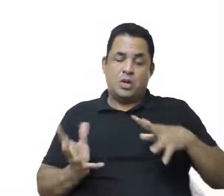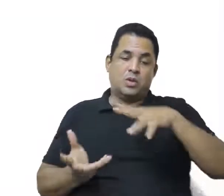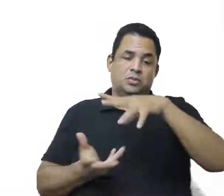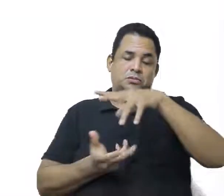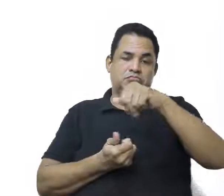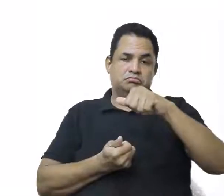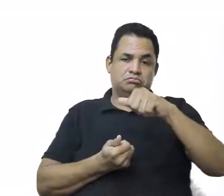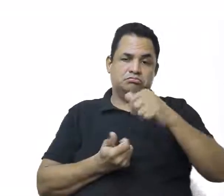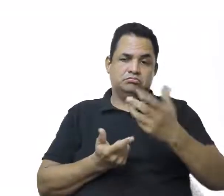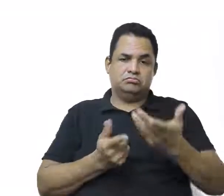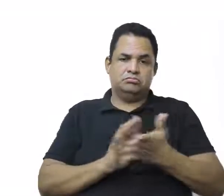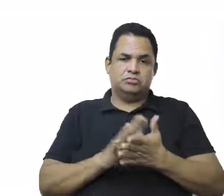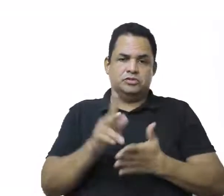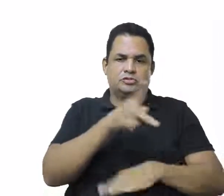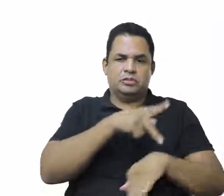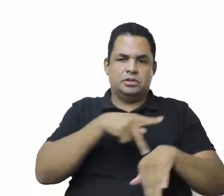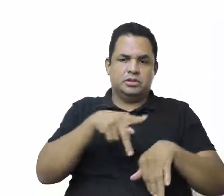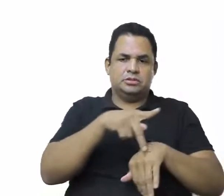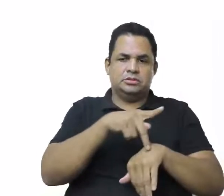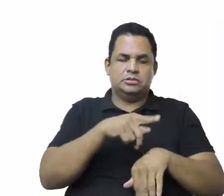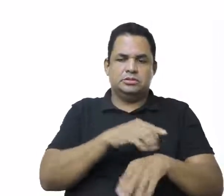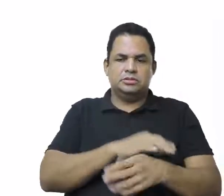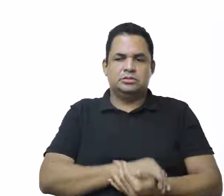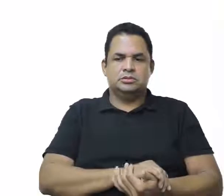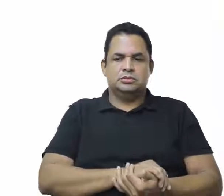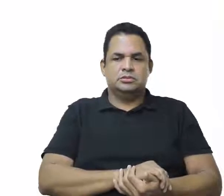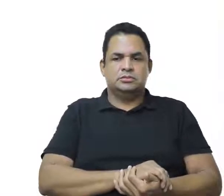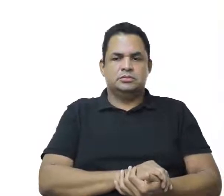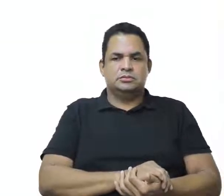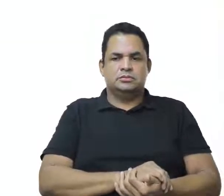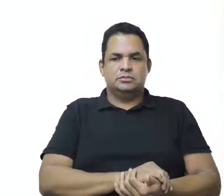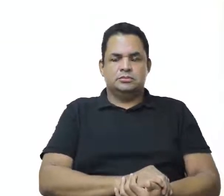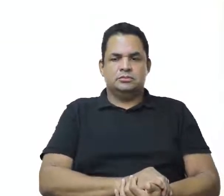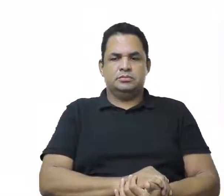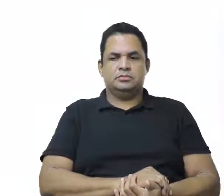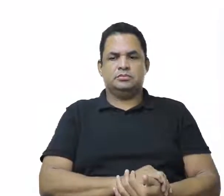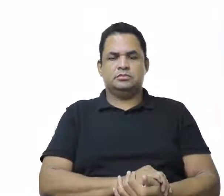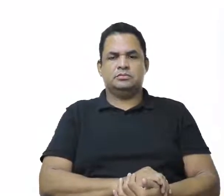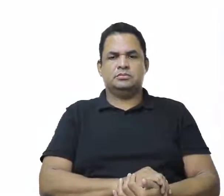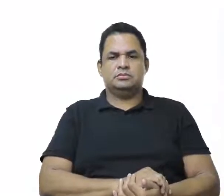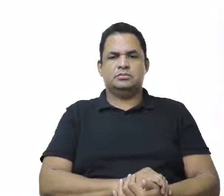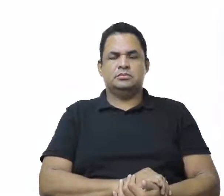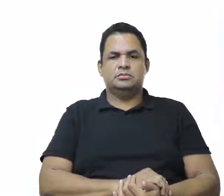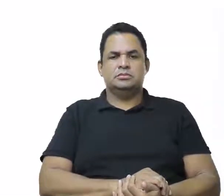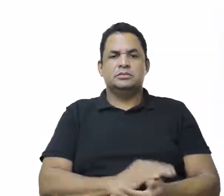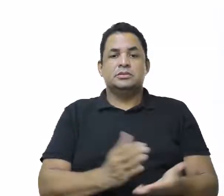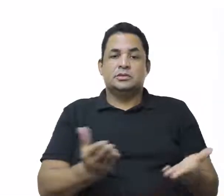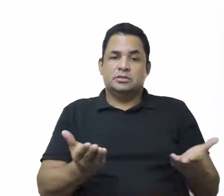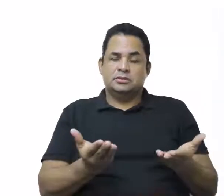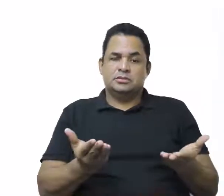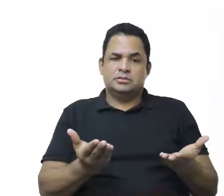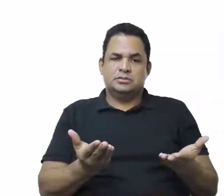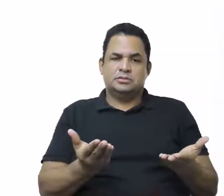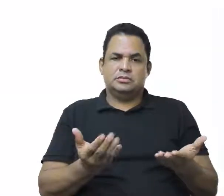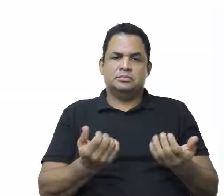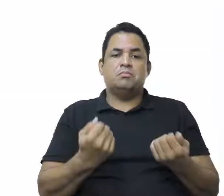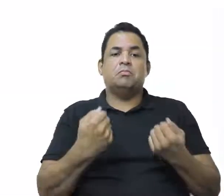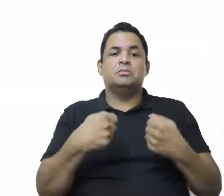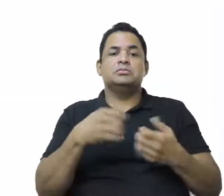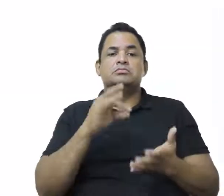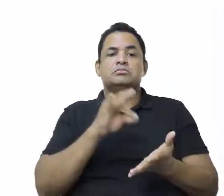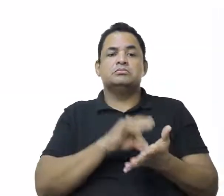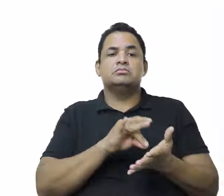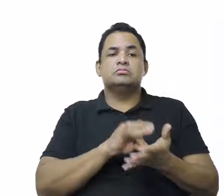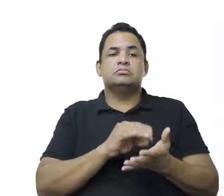né? Perante todas as nações, todos os países. Então, desse modo, né, pode-se afirmar